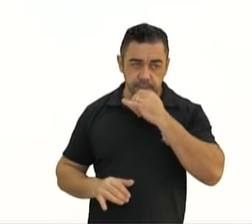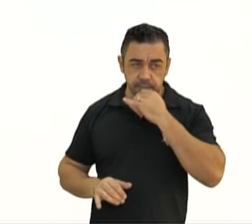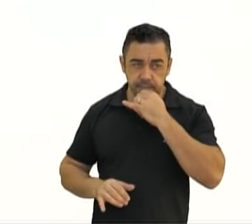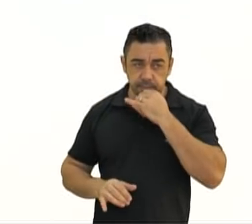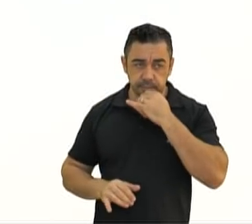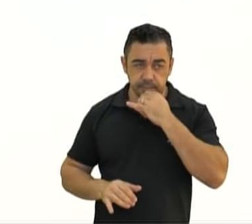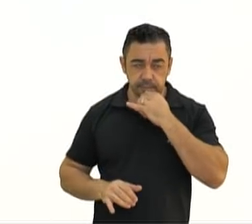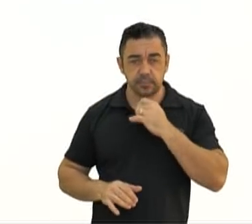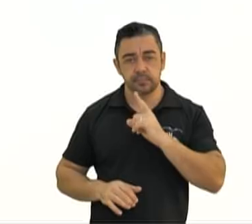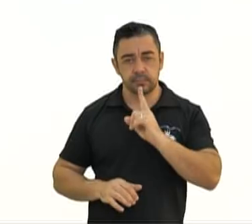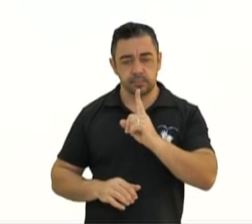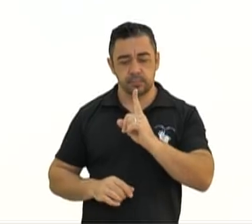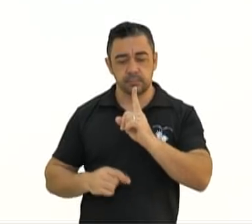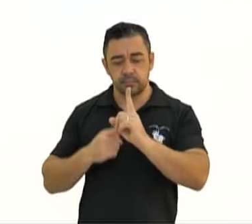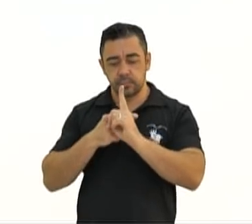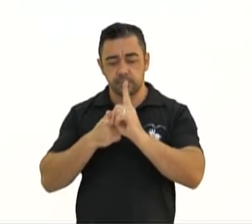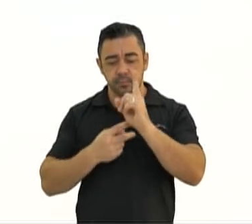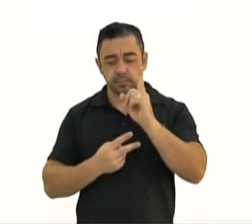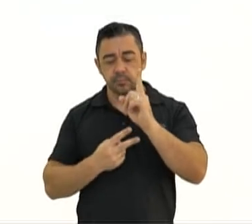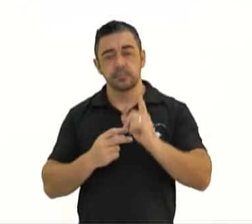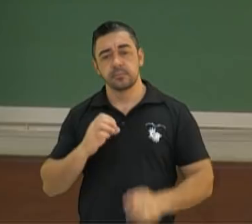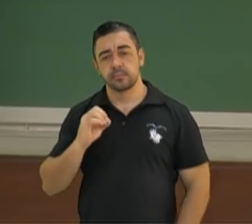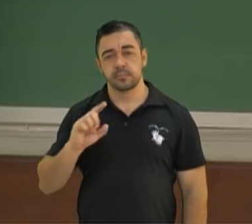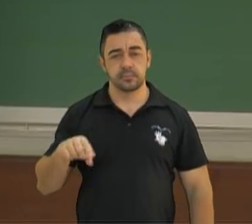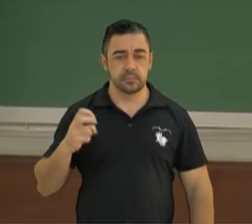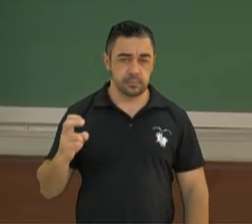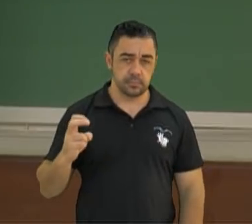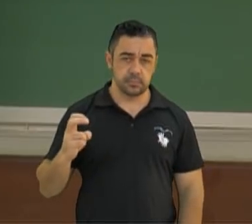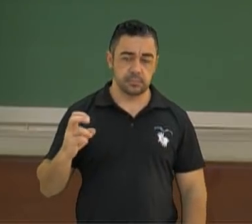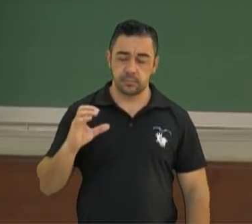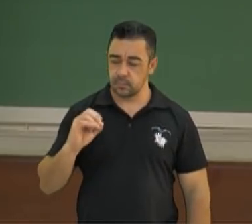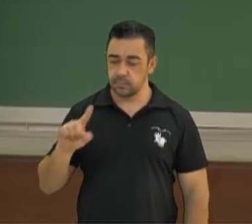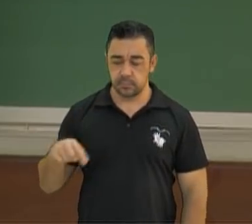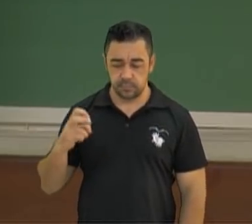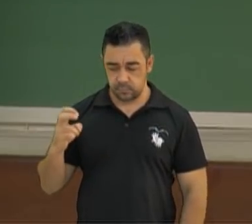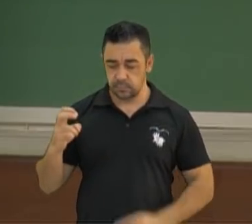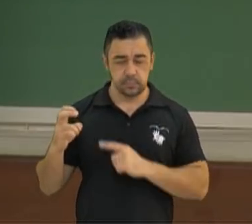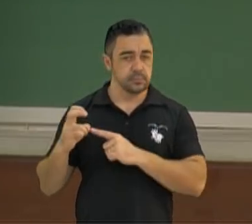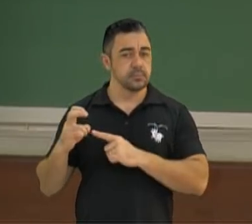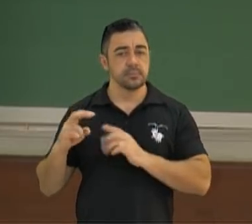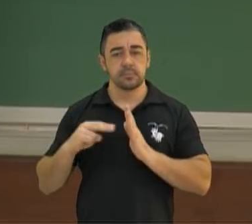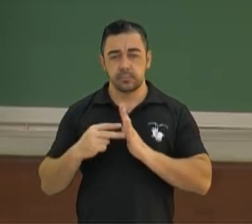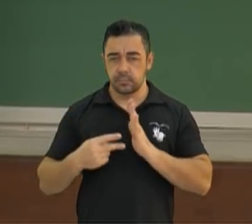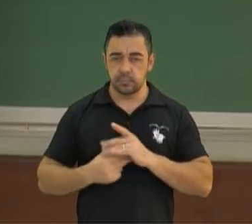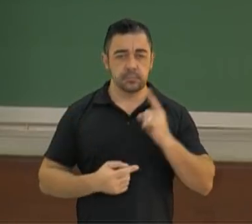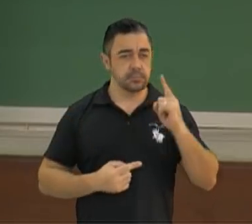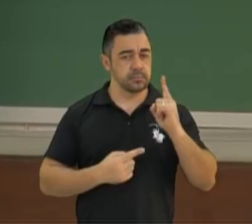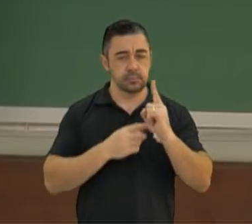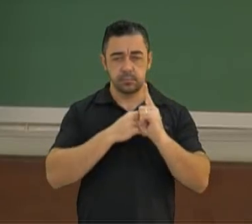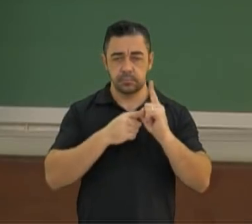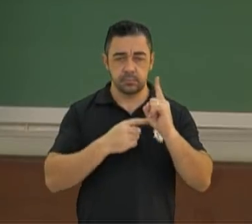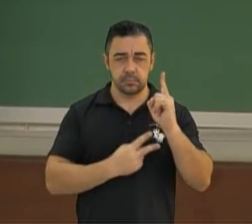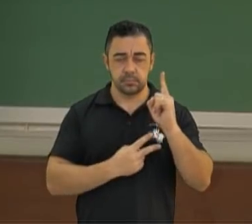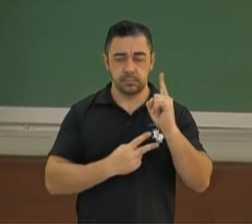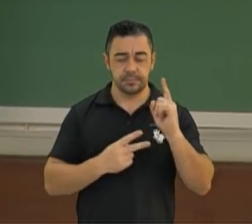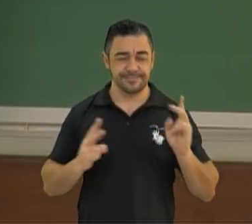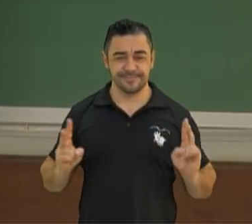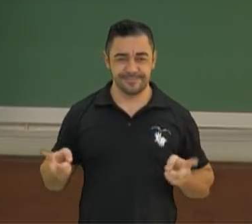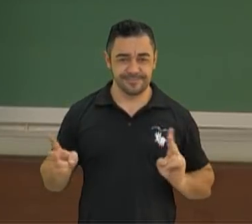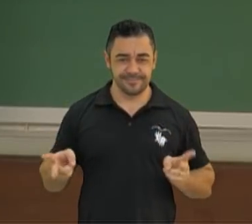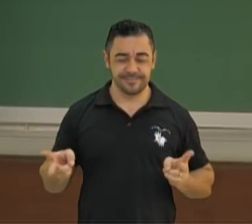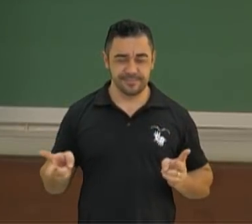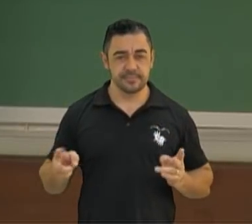esse 1 e dividir por 2, vai dar 0,5, que também significa meio, né? Então, eu